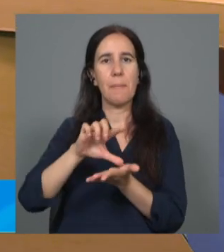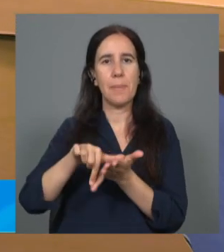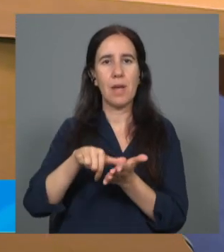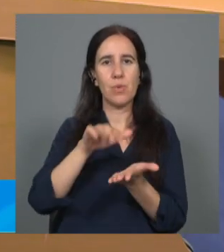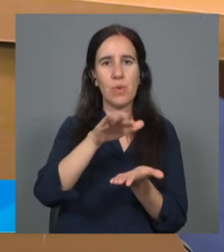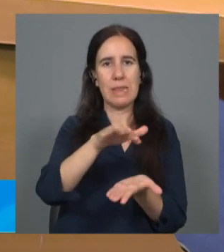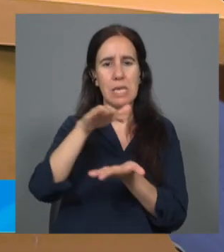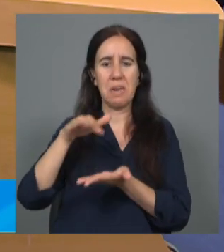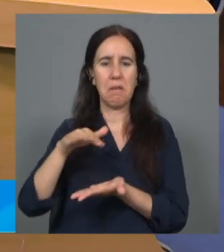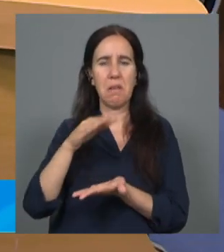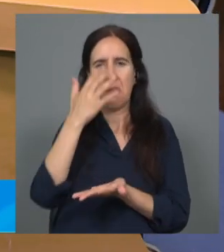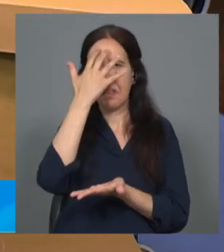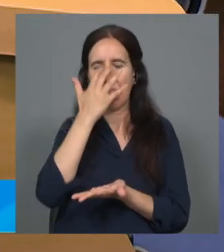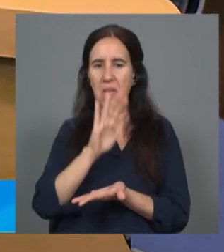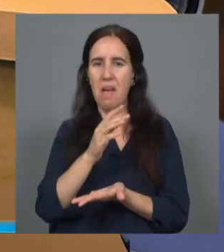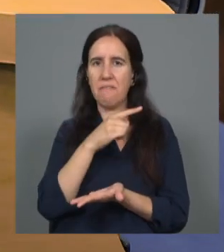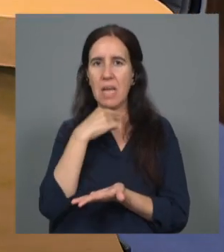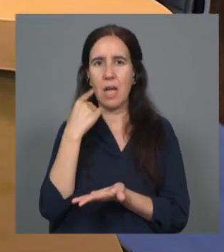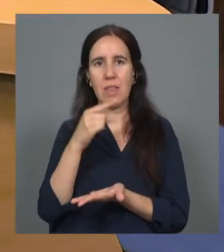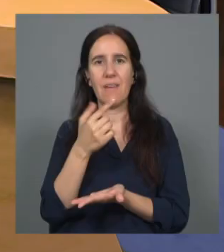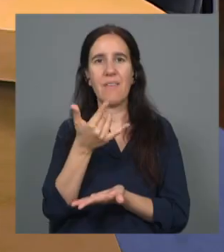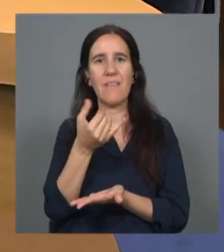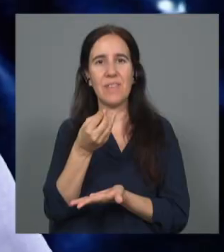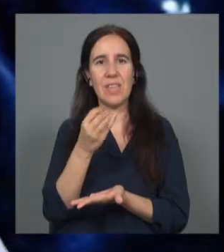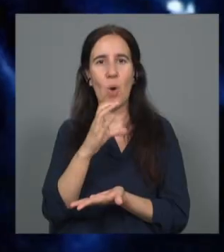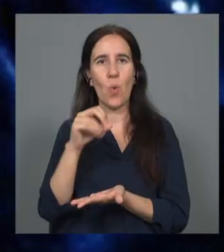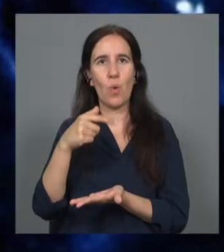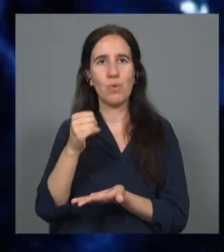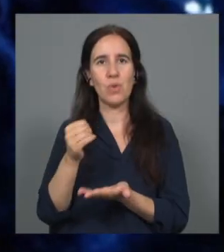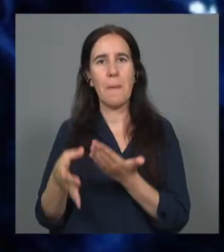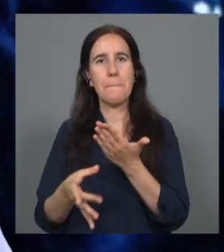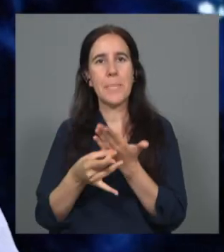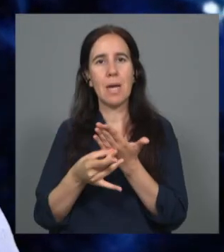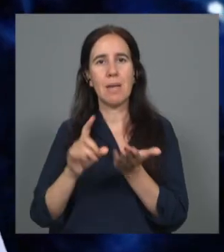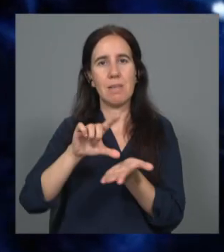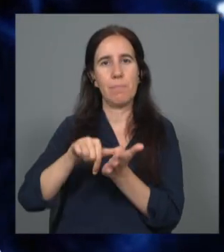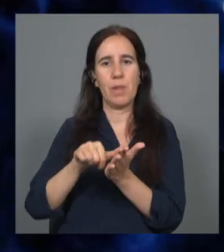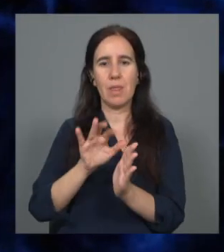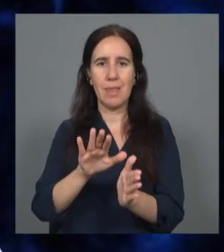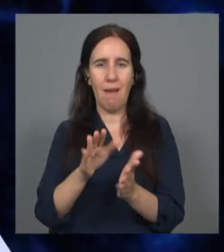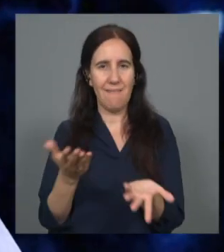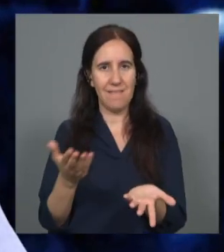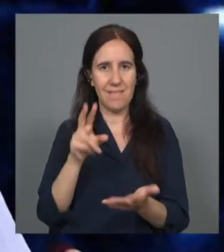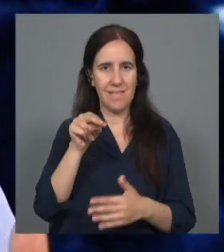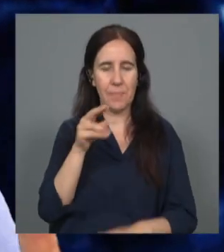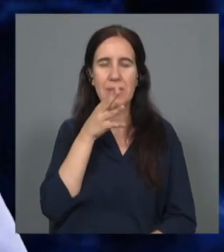que raramente usavam e lá estavam os 20 contos colados no fundo do prato. Pronto. Isto para dizer o